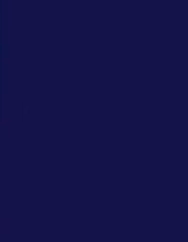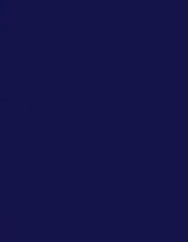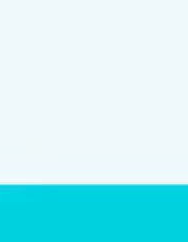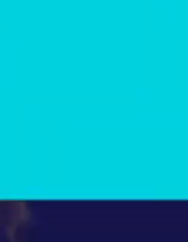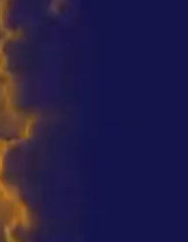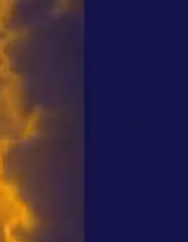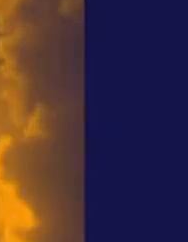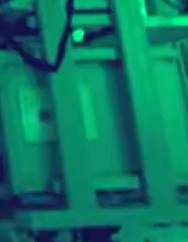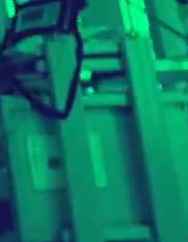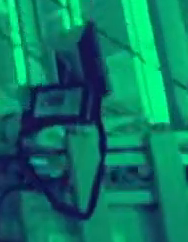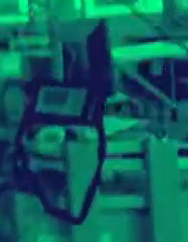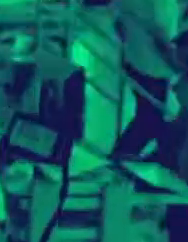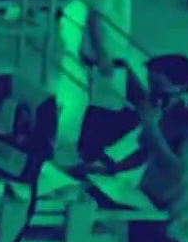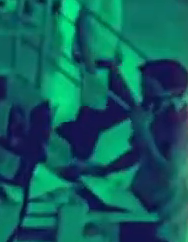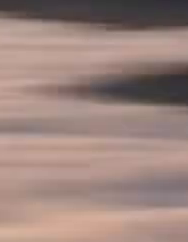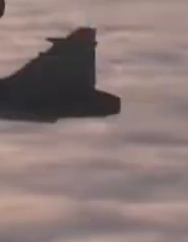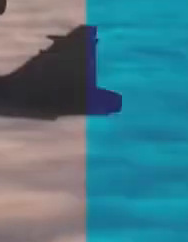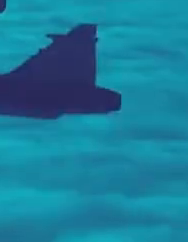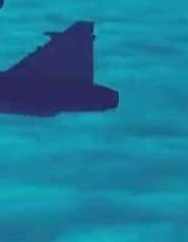Música